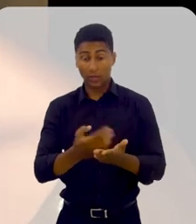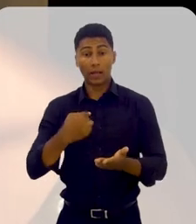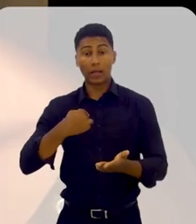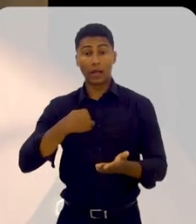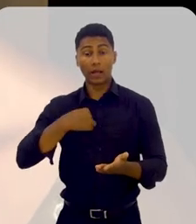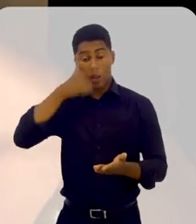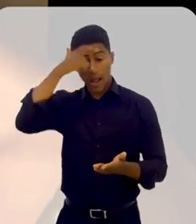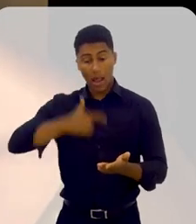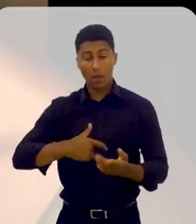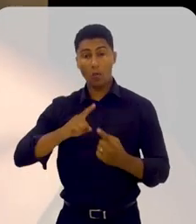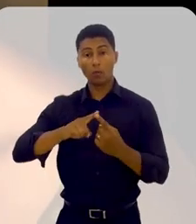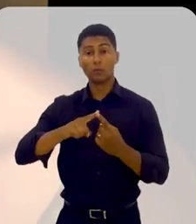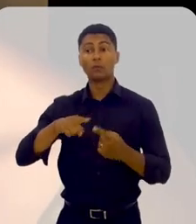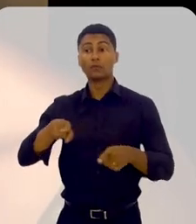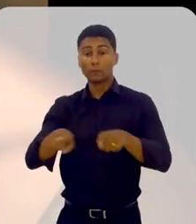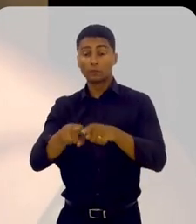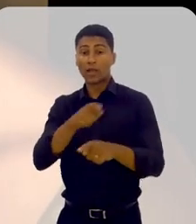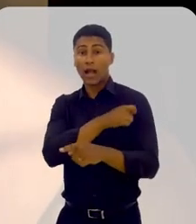e mais dois.